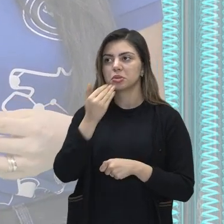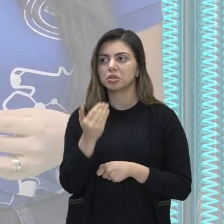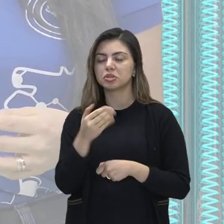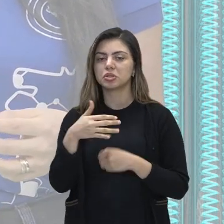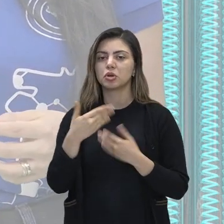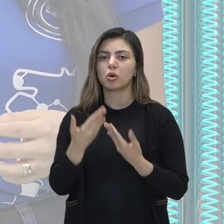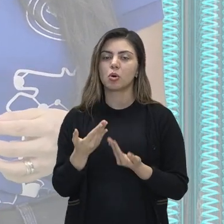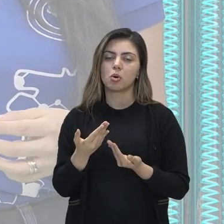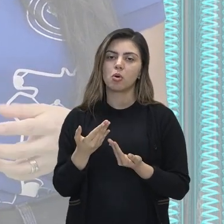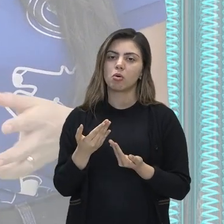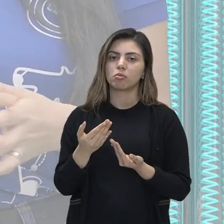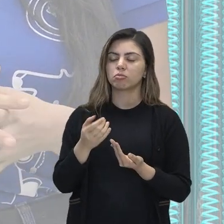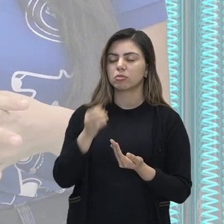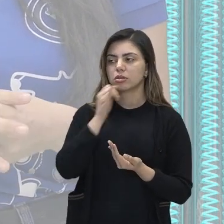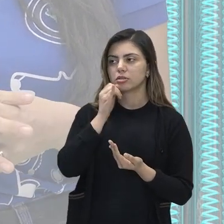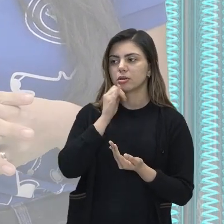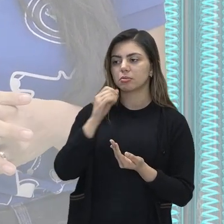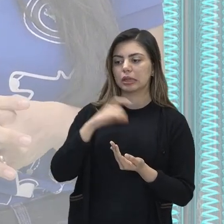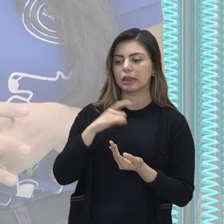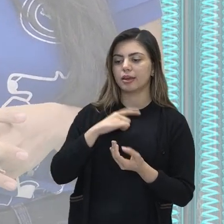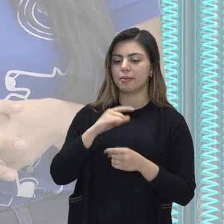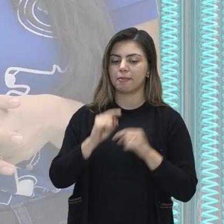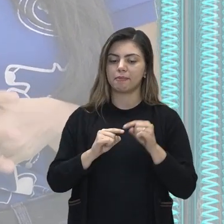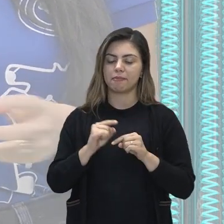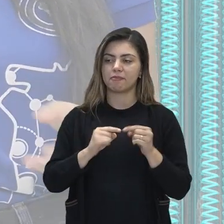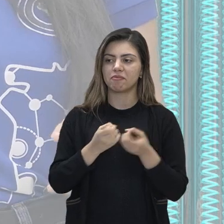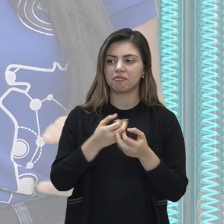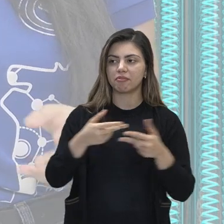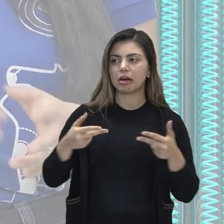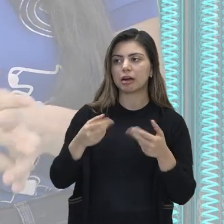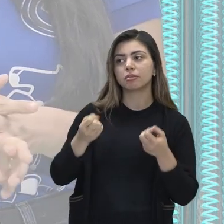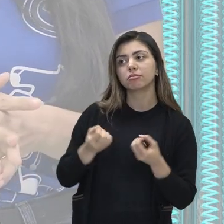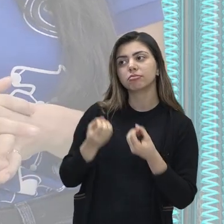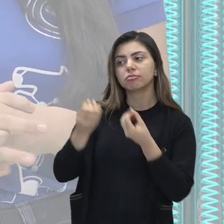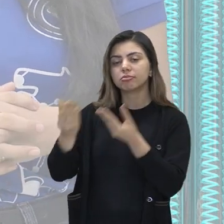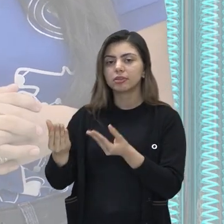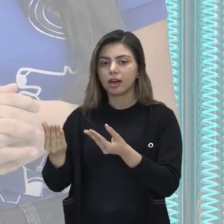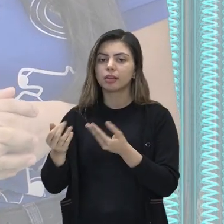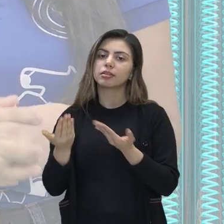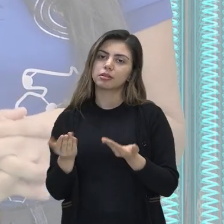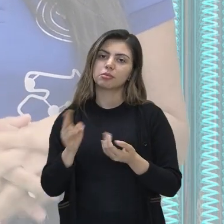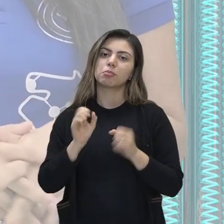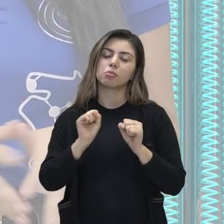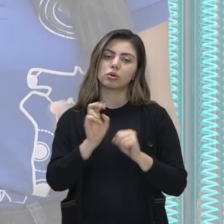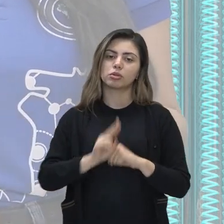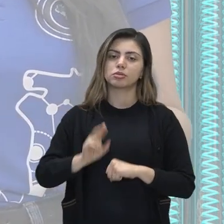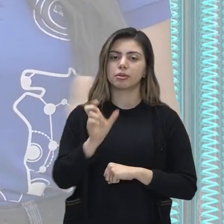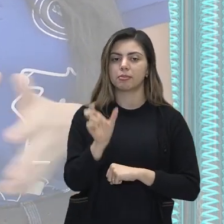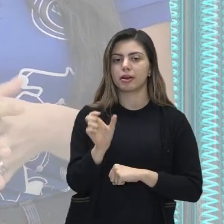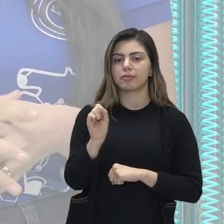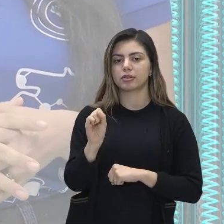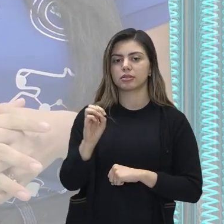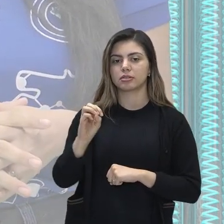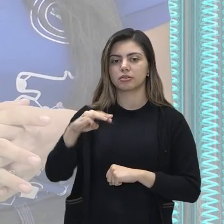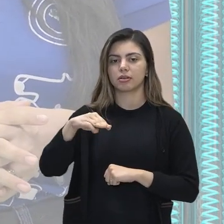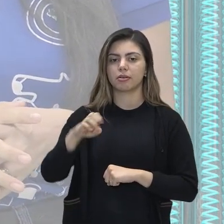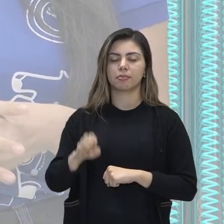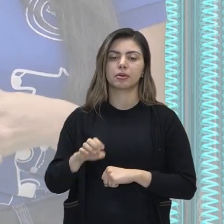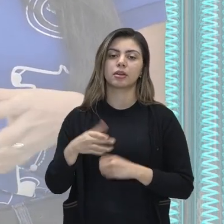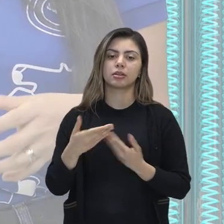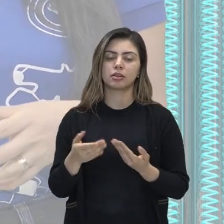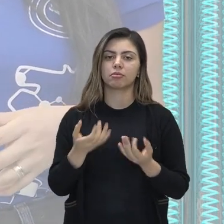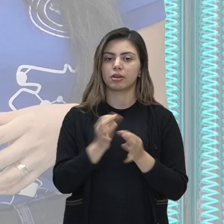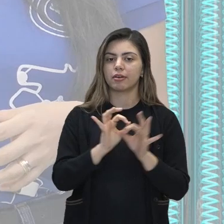quero oferecer algo para alguém, eu uso o some e pode vir acompanhado dessa expressão. Would you like? Would you like,